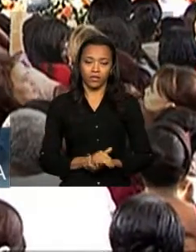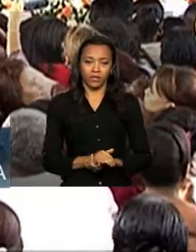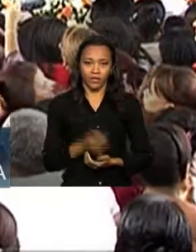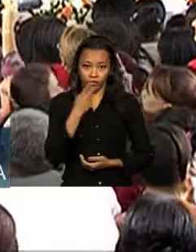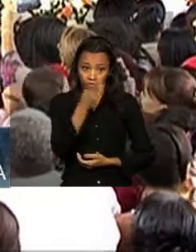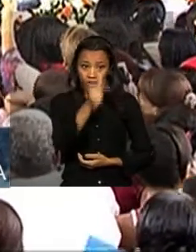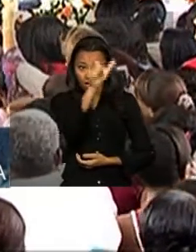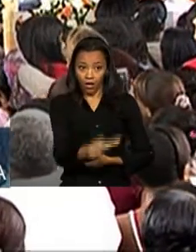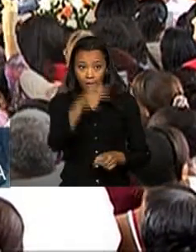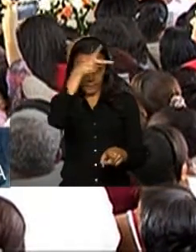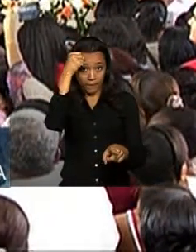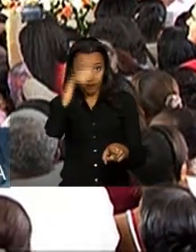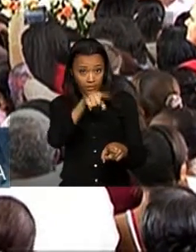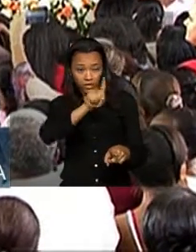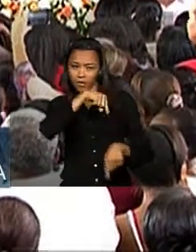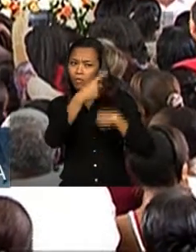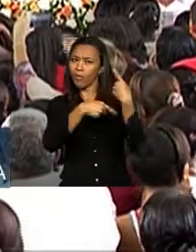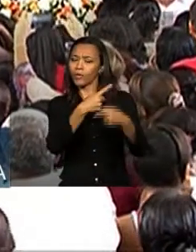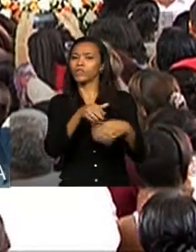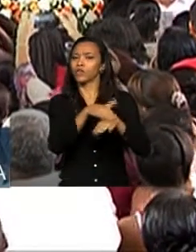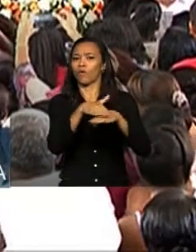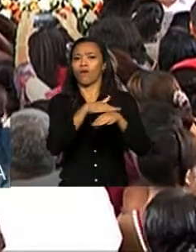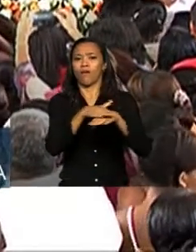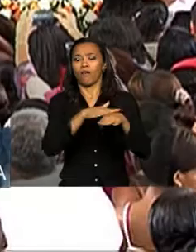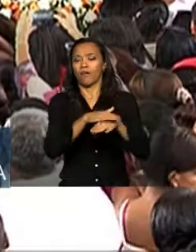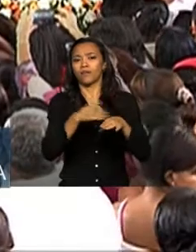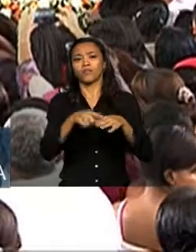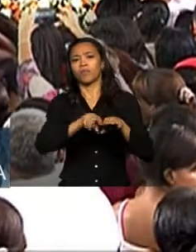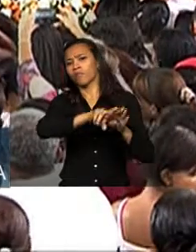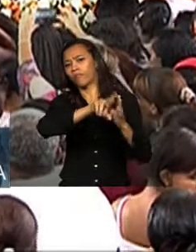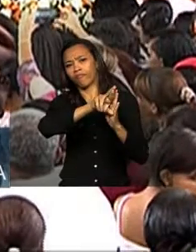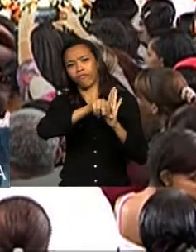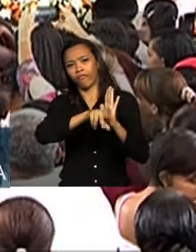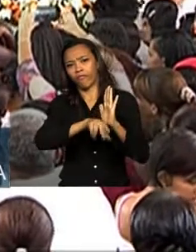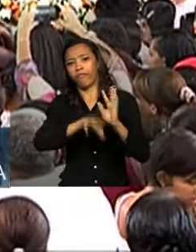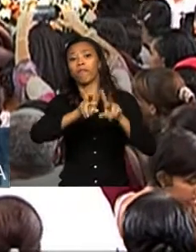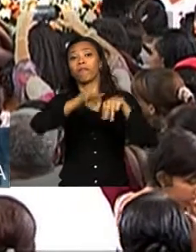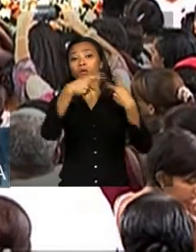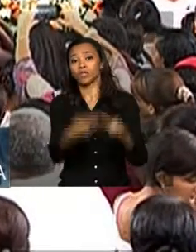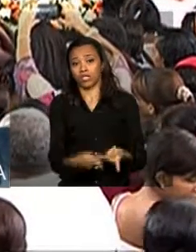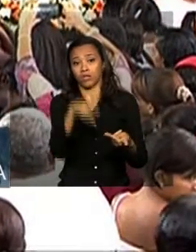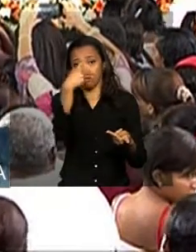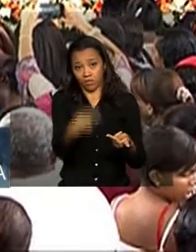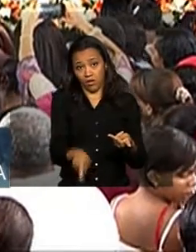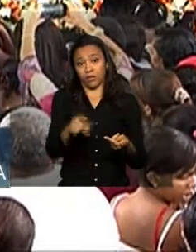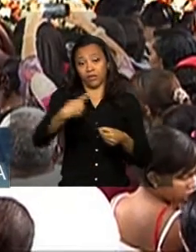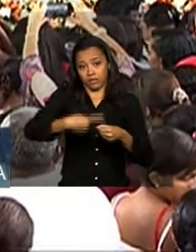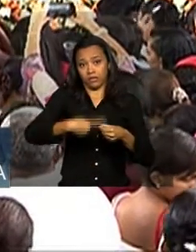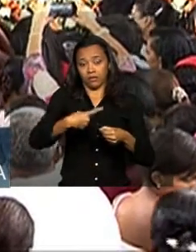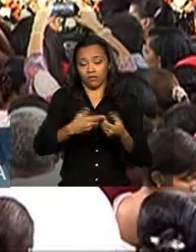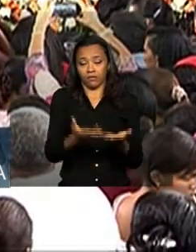nós acertamos semana que vem conversar sobre os projetos de Feira de Santana. E eu quero aqui